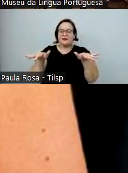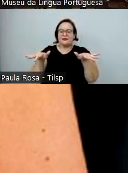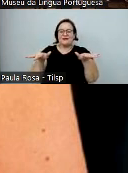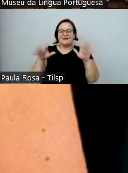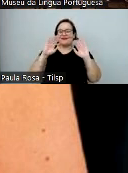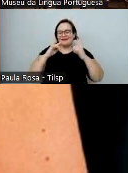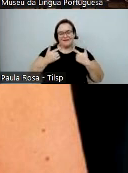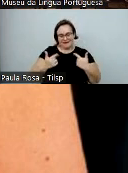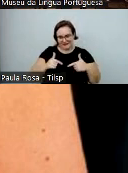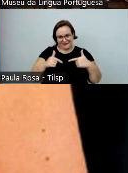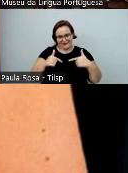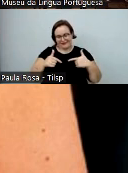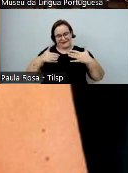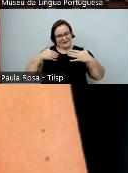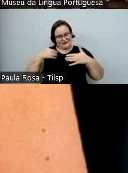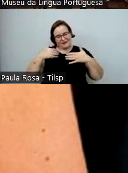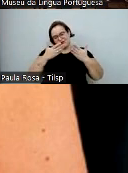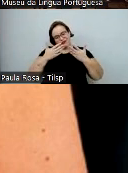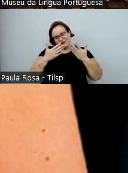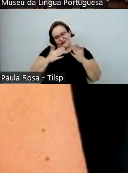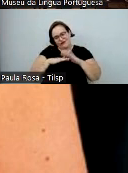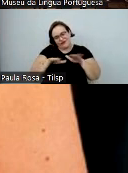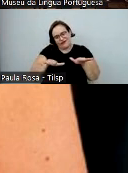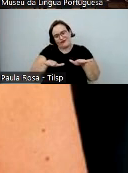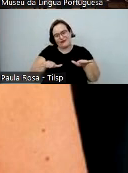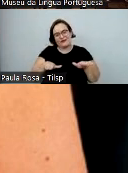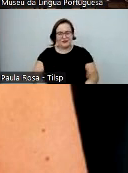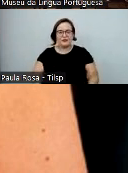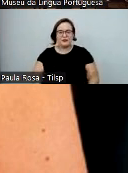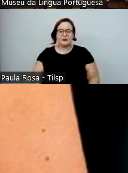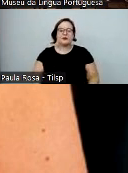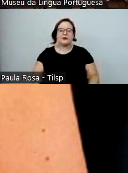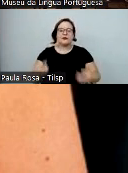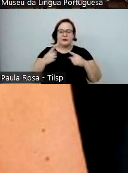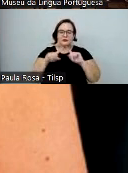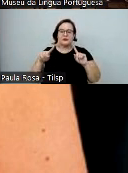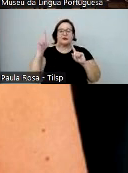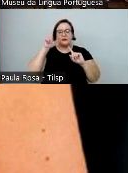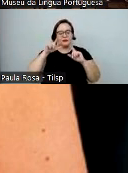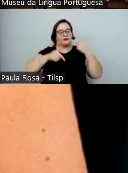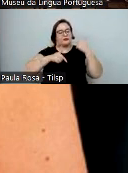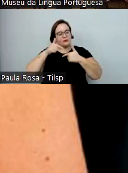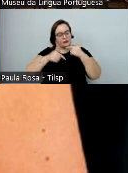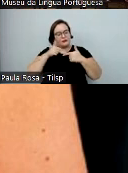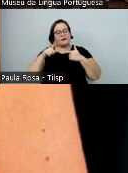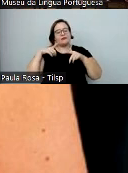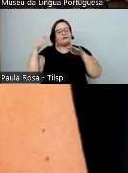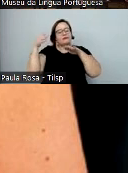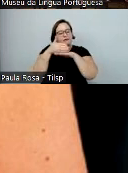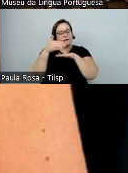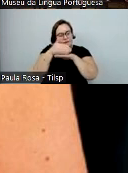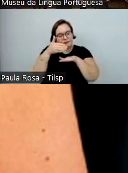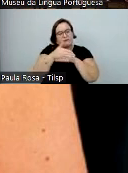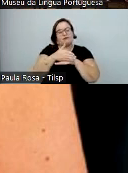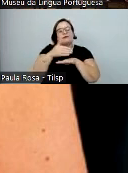dela se encerrou de alguma maneira nesse tempo mas funcionou bastante teve bastante acesso muitos professores